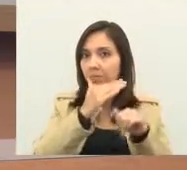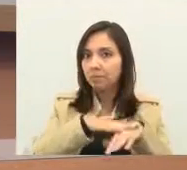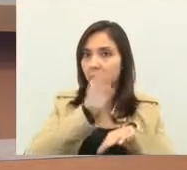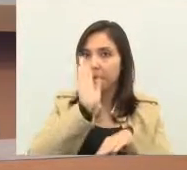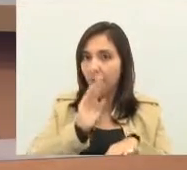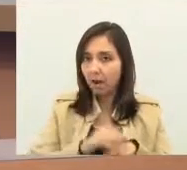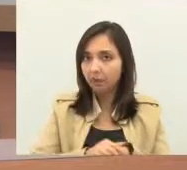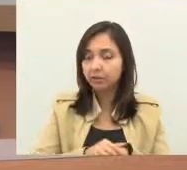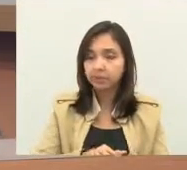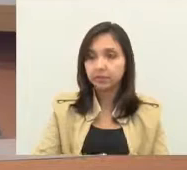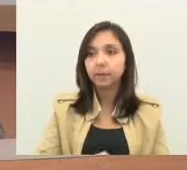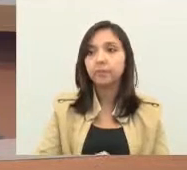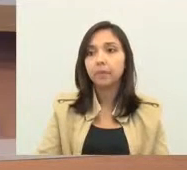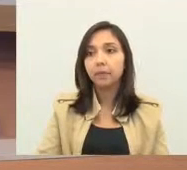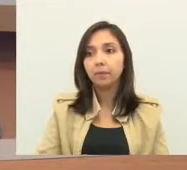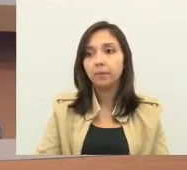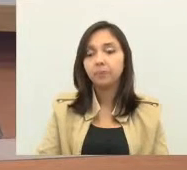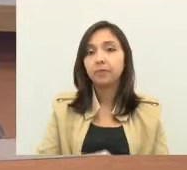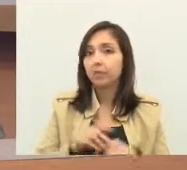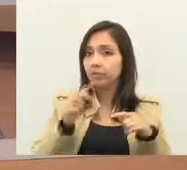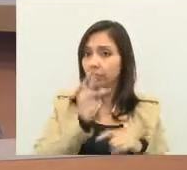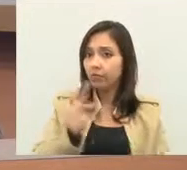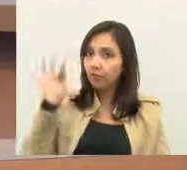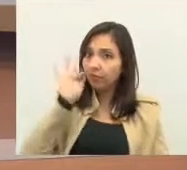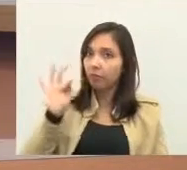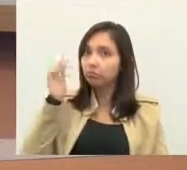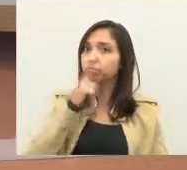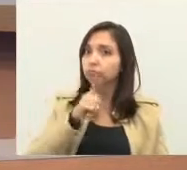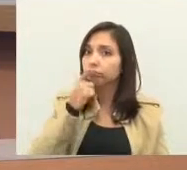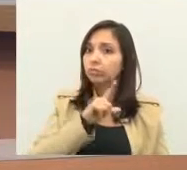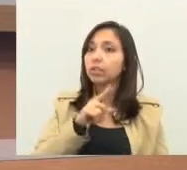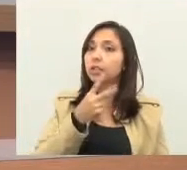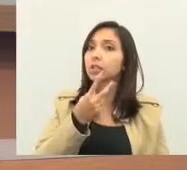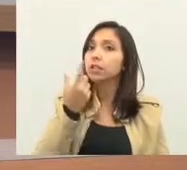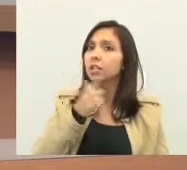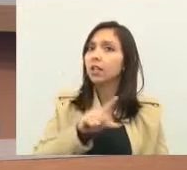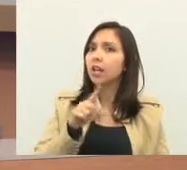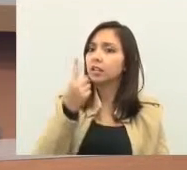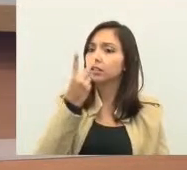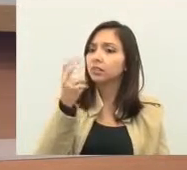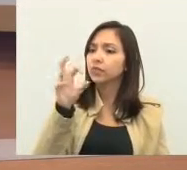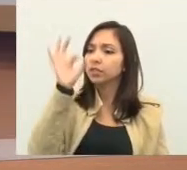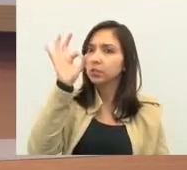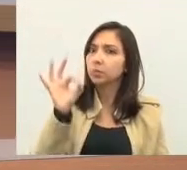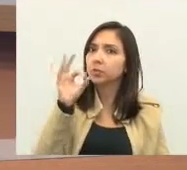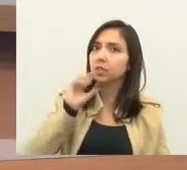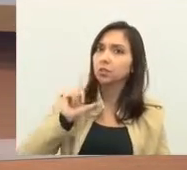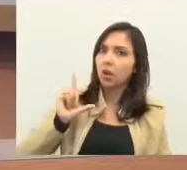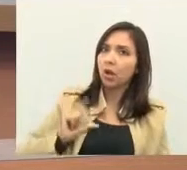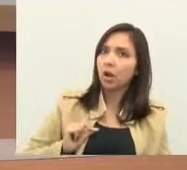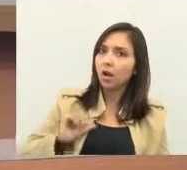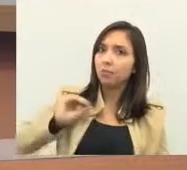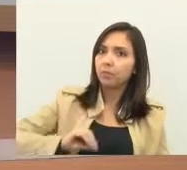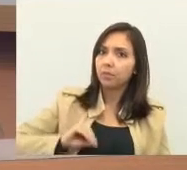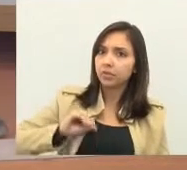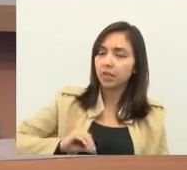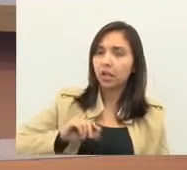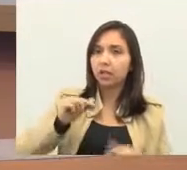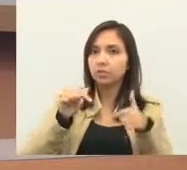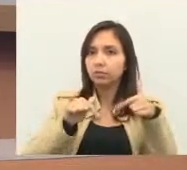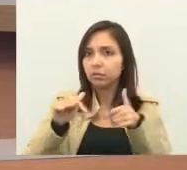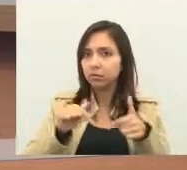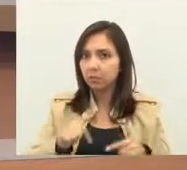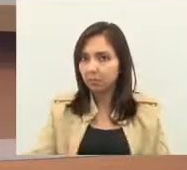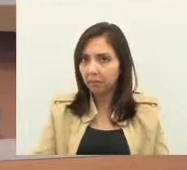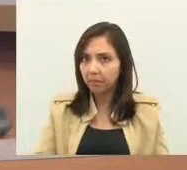maior número, o nível superior, e ainda ganham 25% a menos do que os homens no mercado de